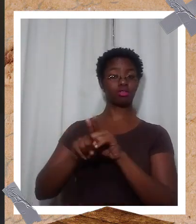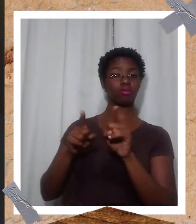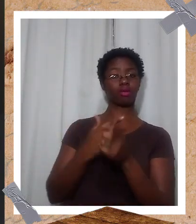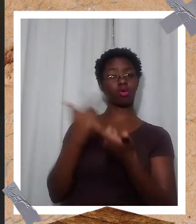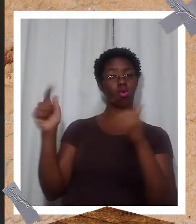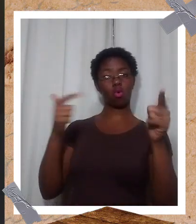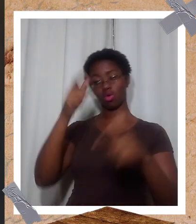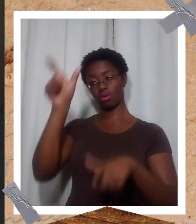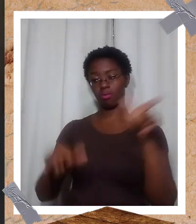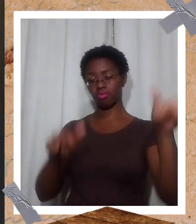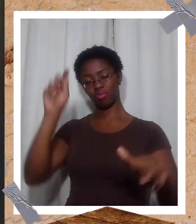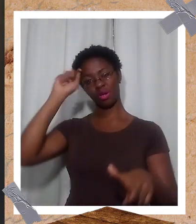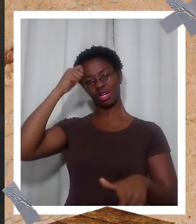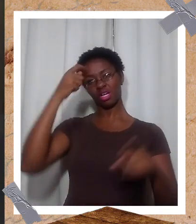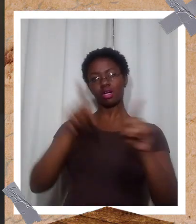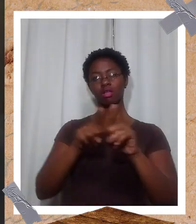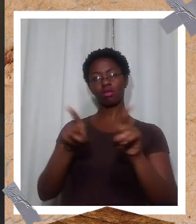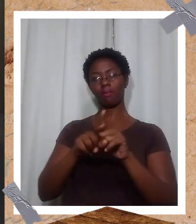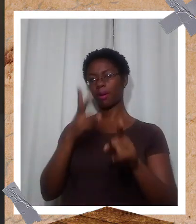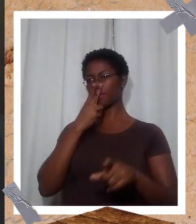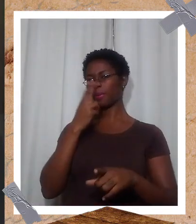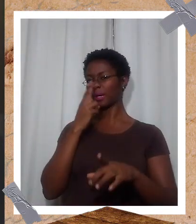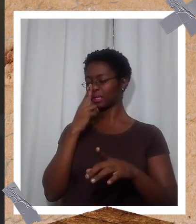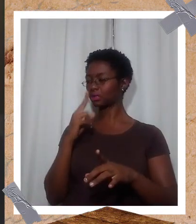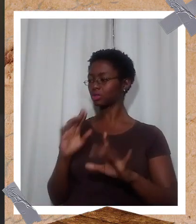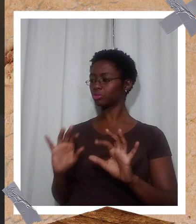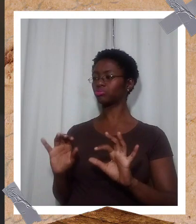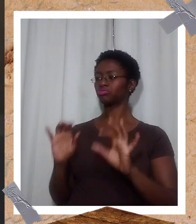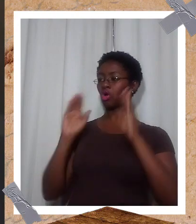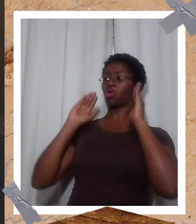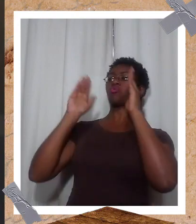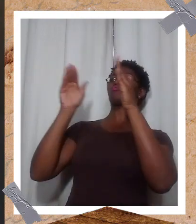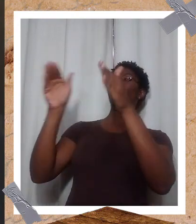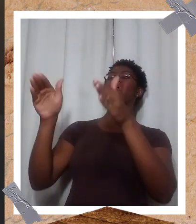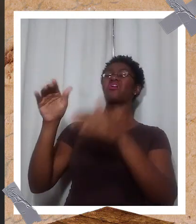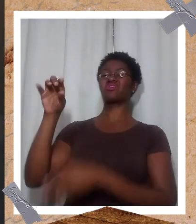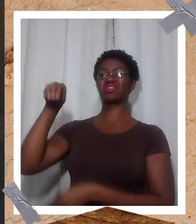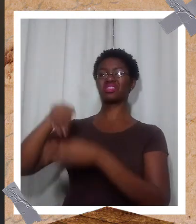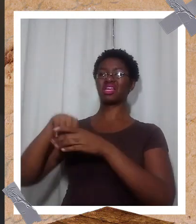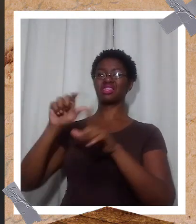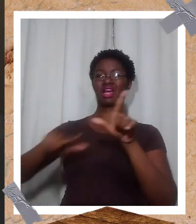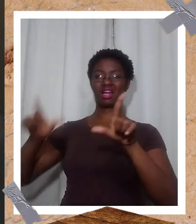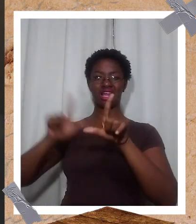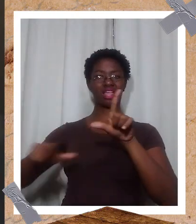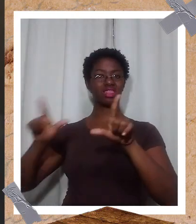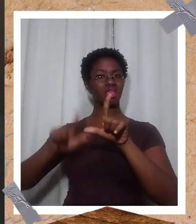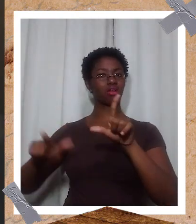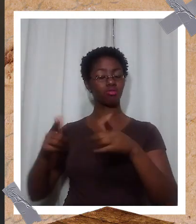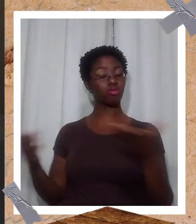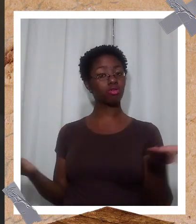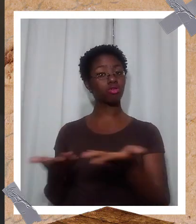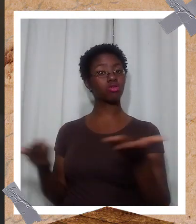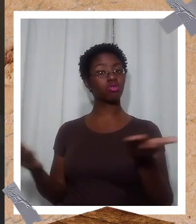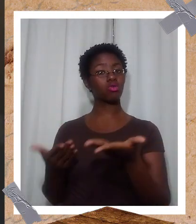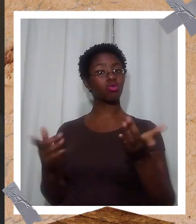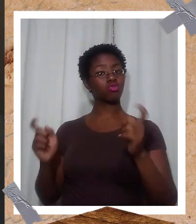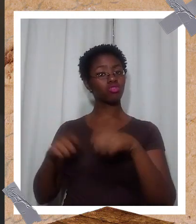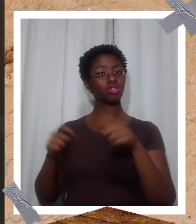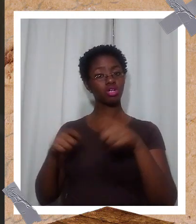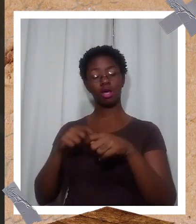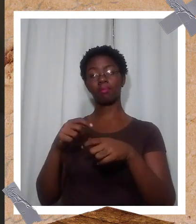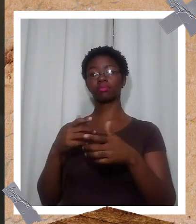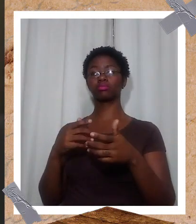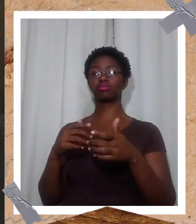grande destaque na literatura atualmente, elas podem ter agora uma certa, digamos,